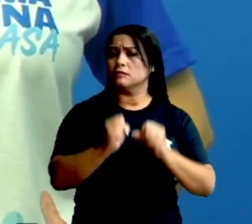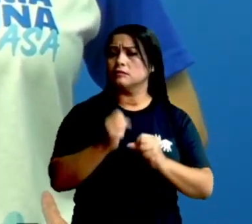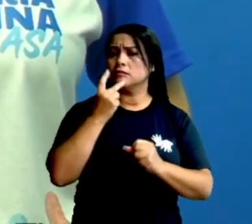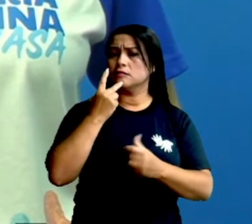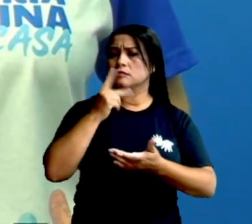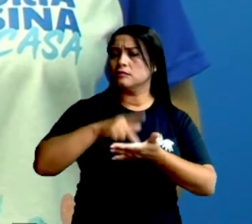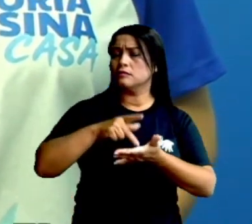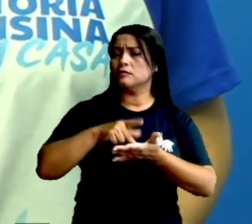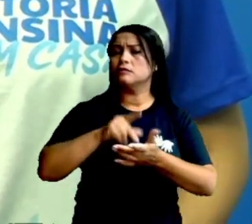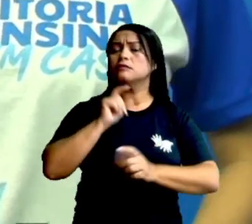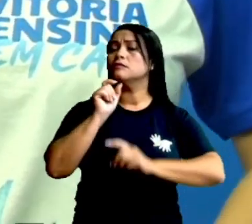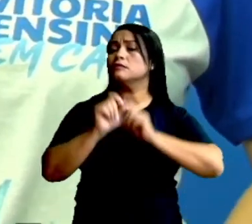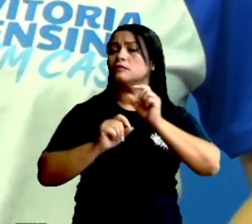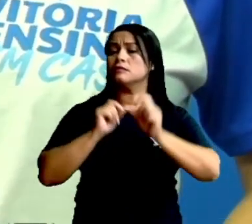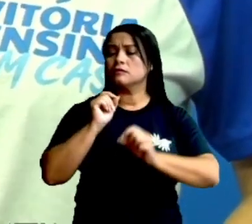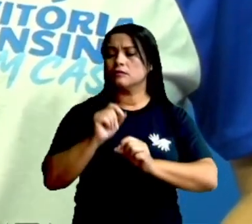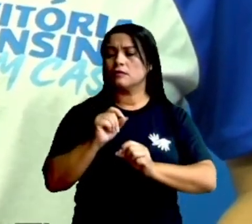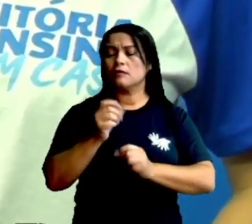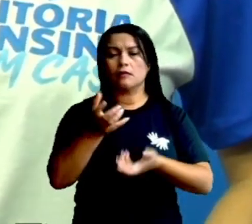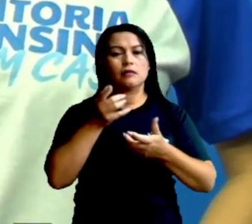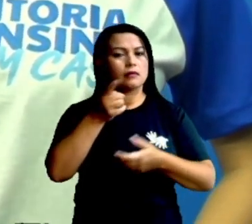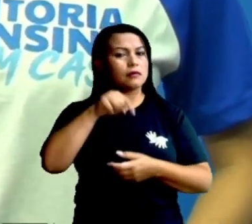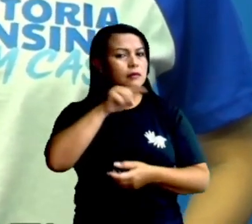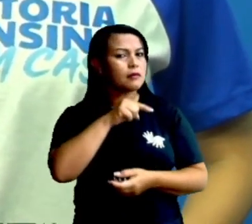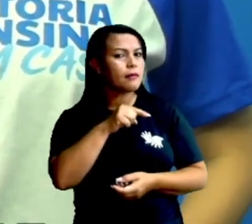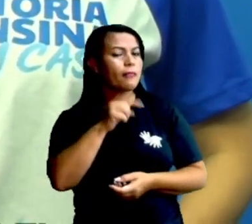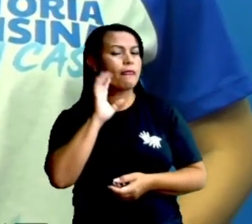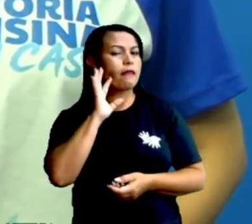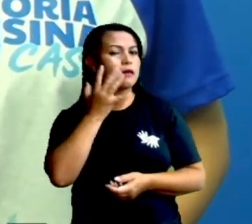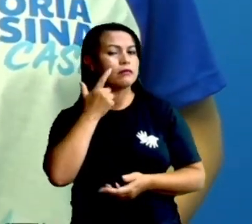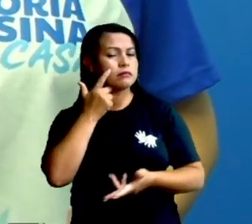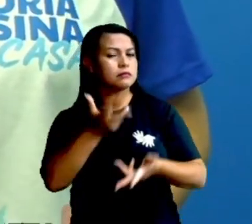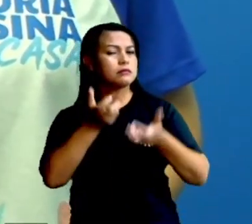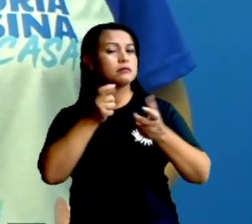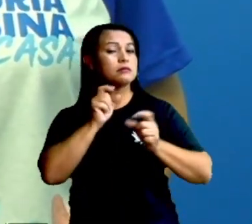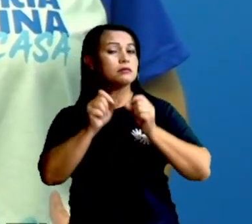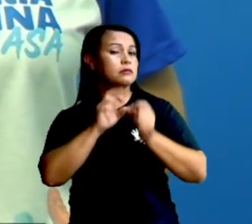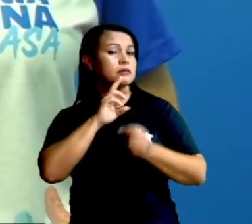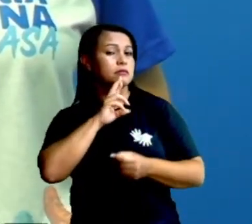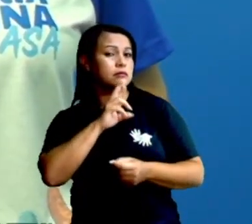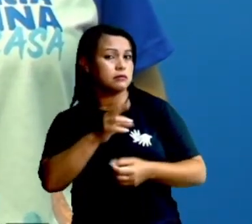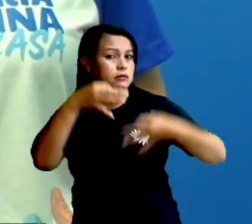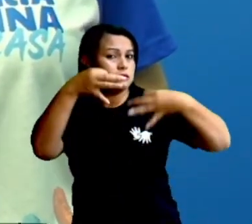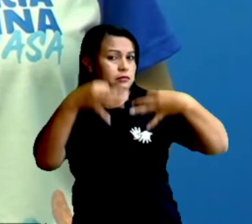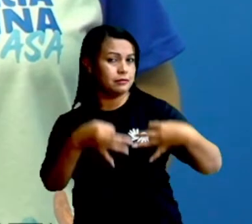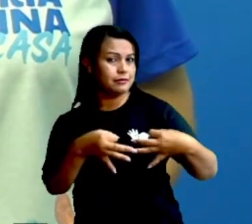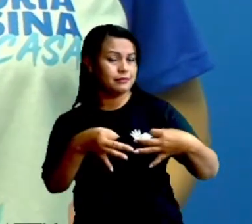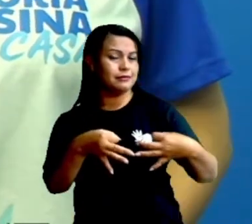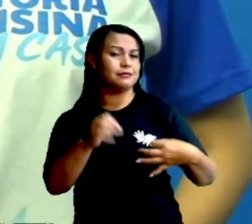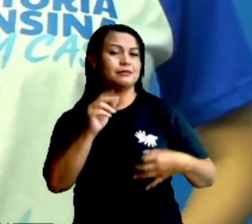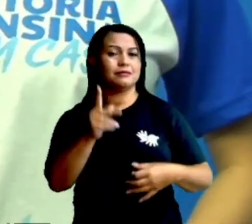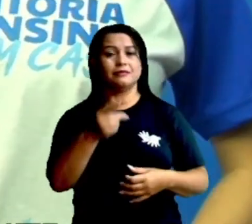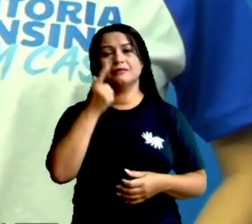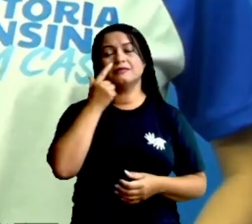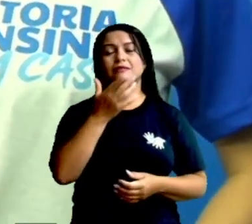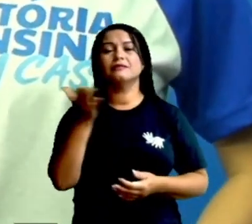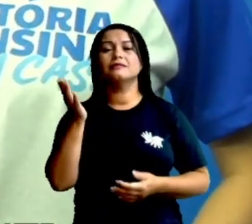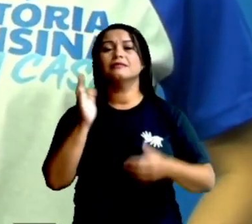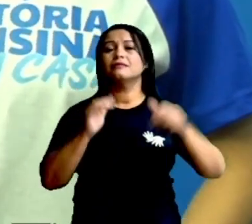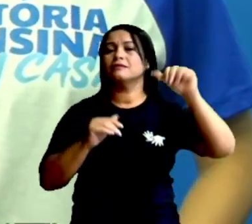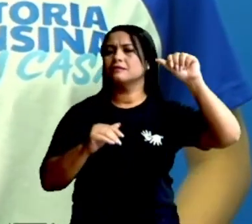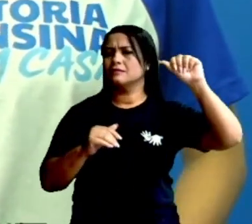quando diz podemos afirmar que, eu quero que vocês descubram comigo a resposta correta, tá? Então, letra